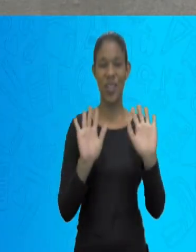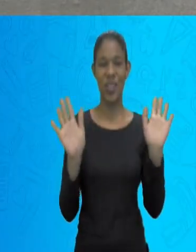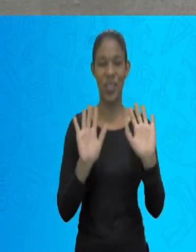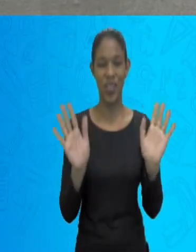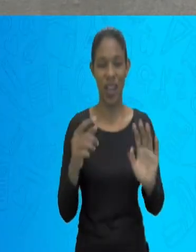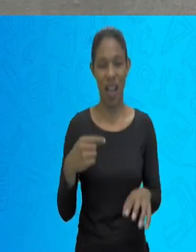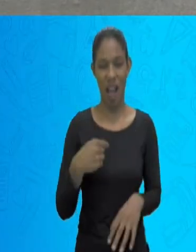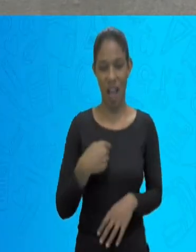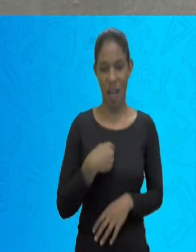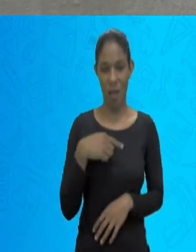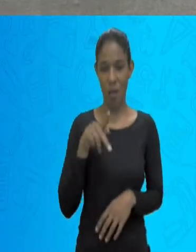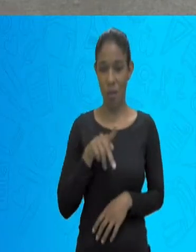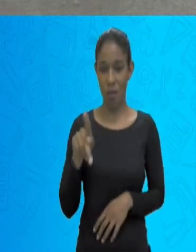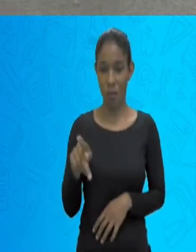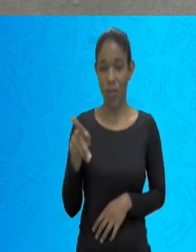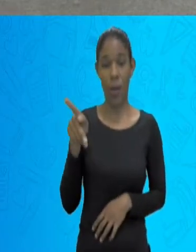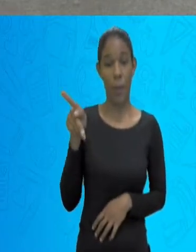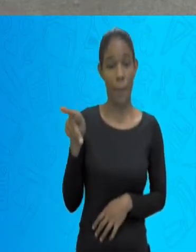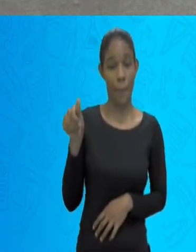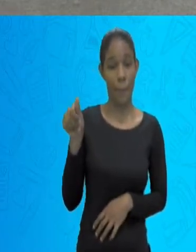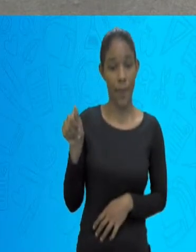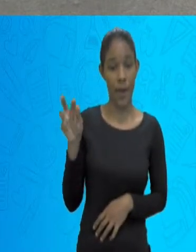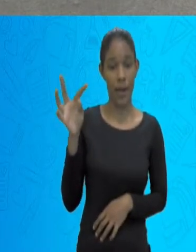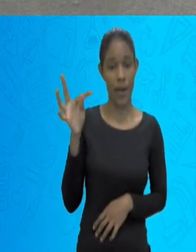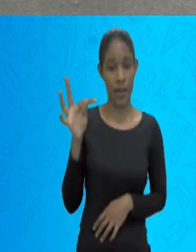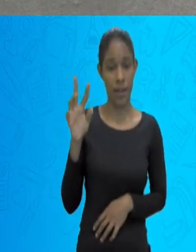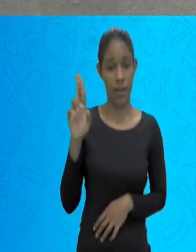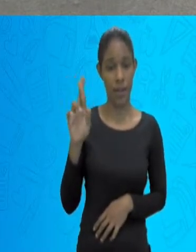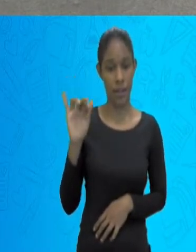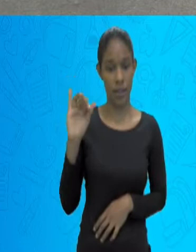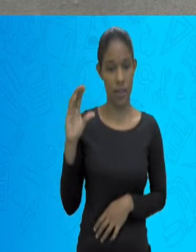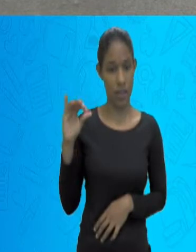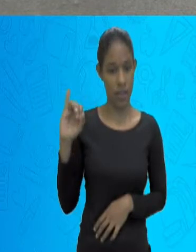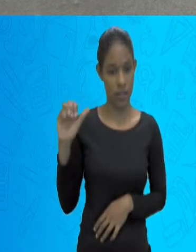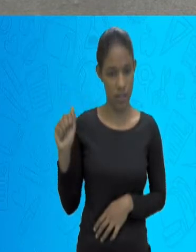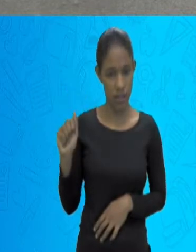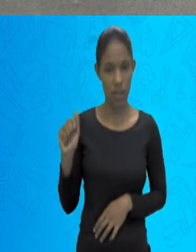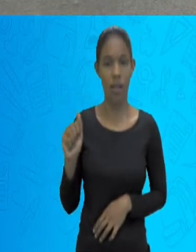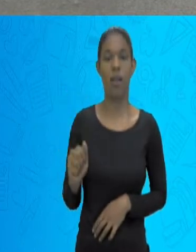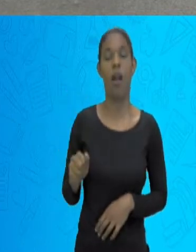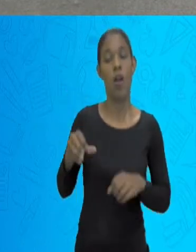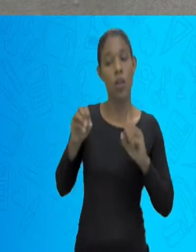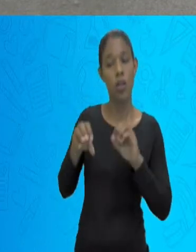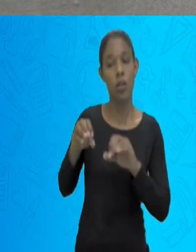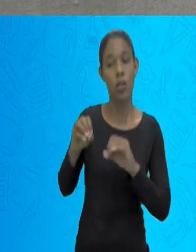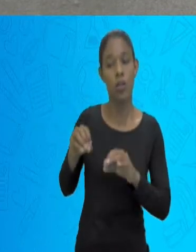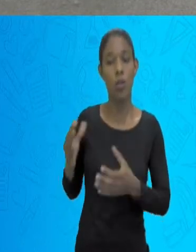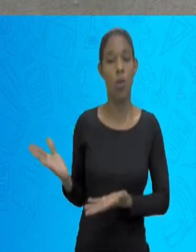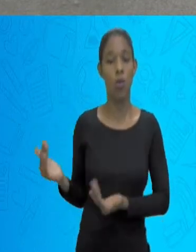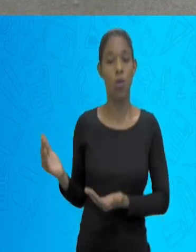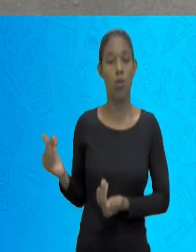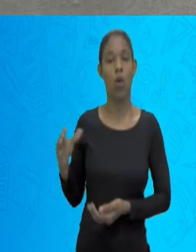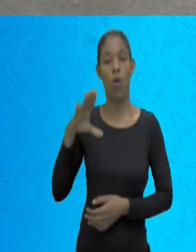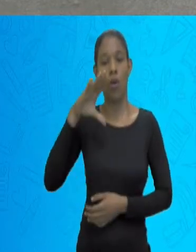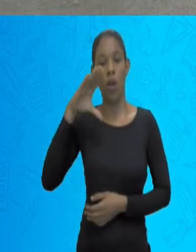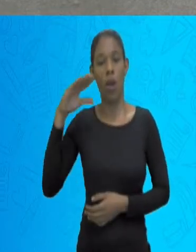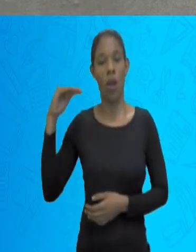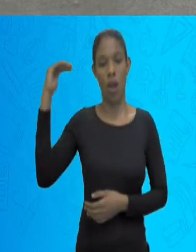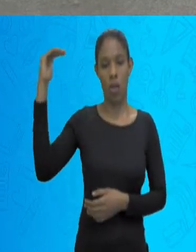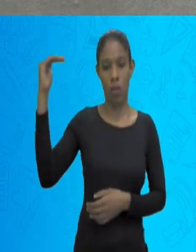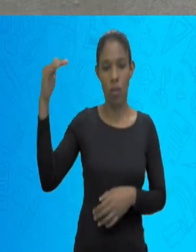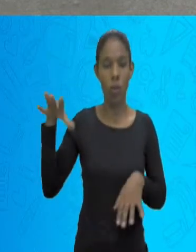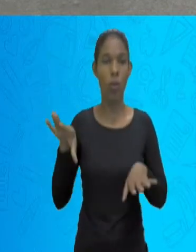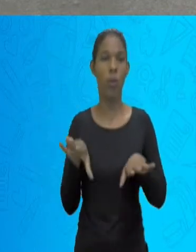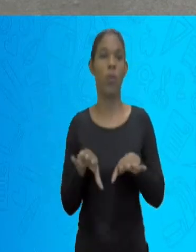Olá, sou a professora Patrícia, da Educação de Jovens e Adultos. E na nossa aula de Geografia de hoje, vamos falar um pouco sobre